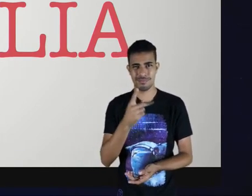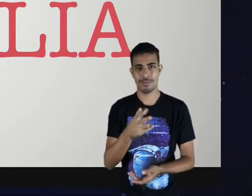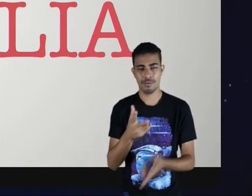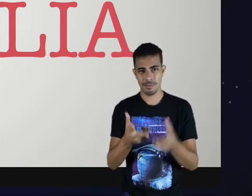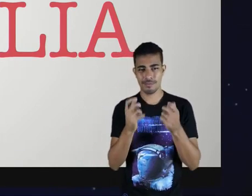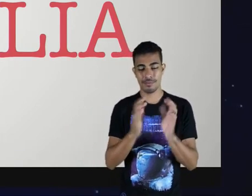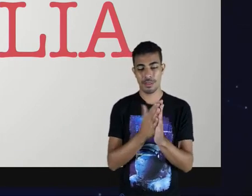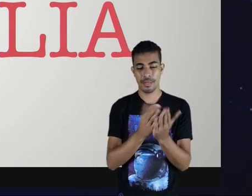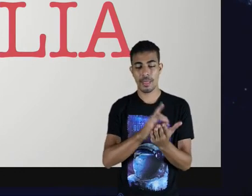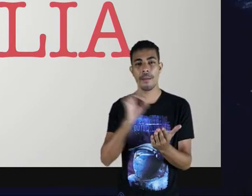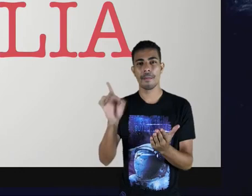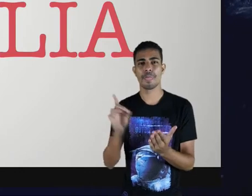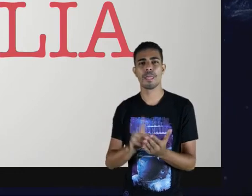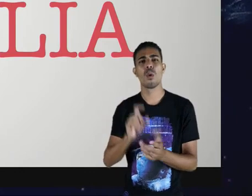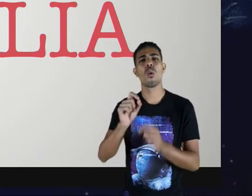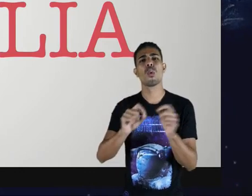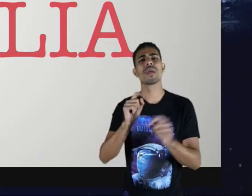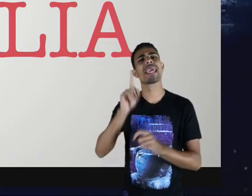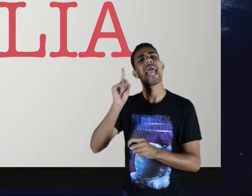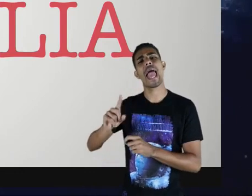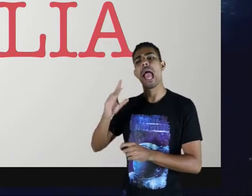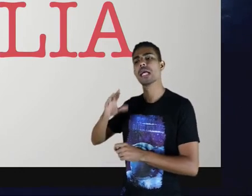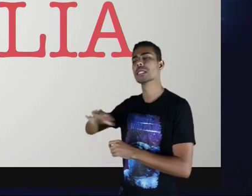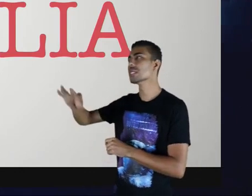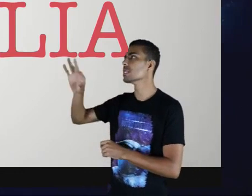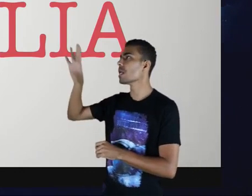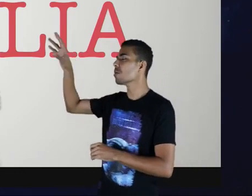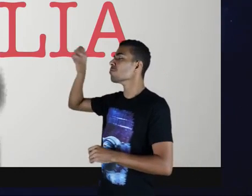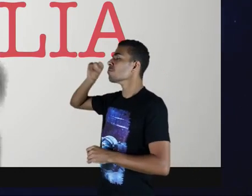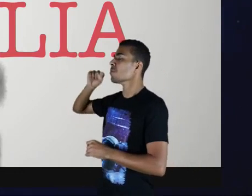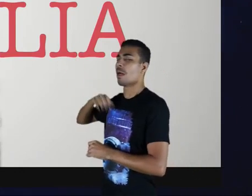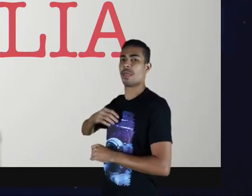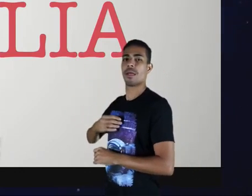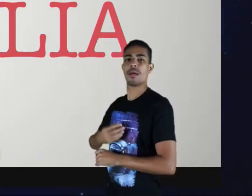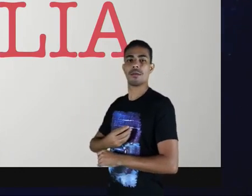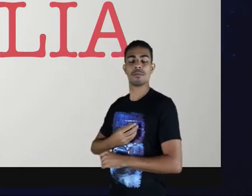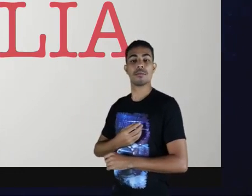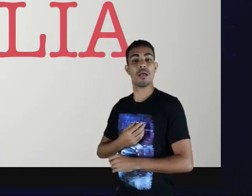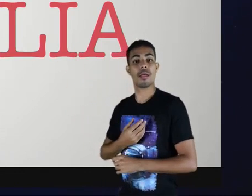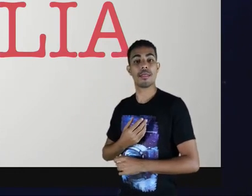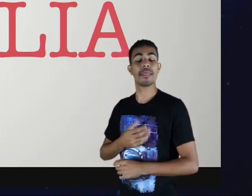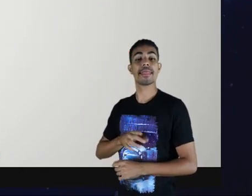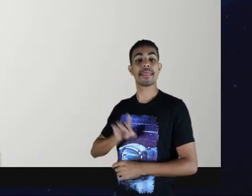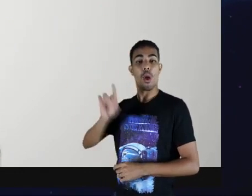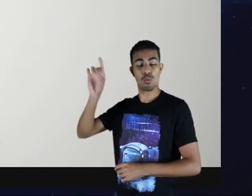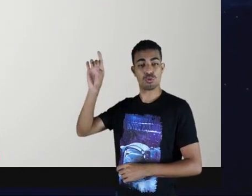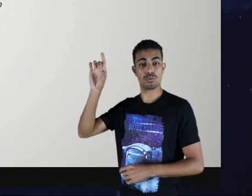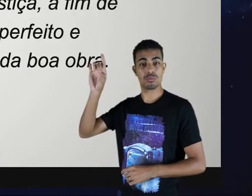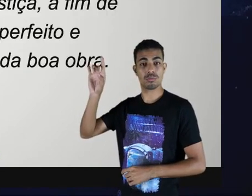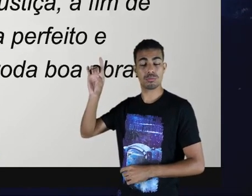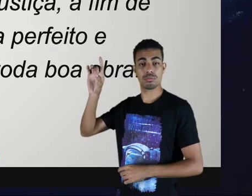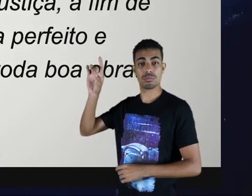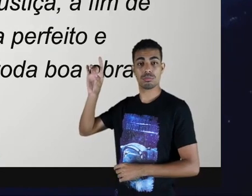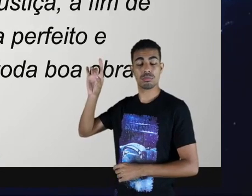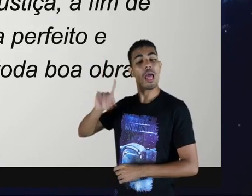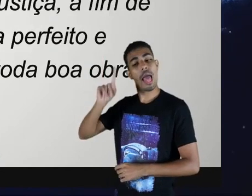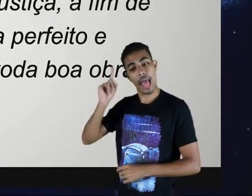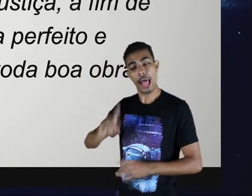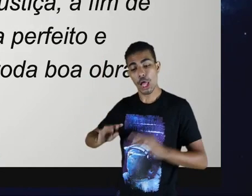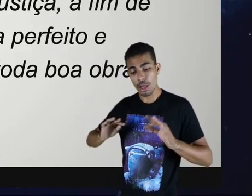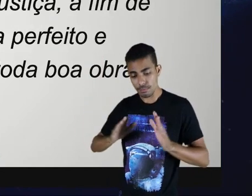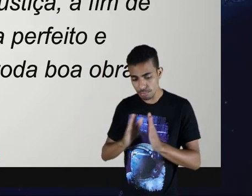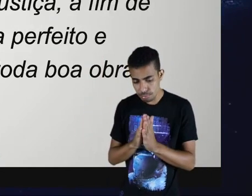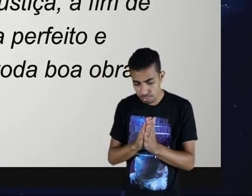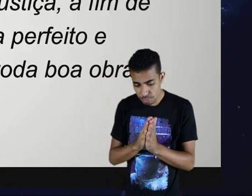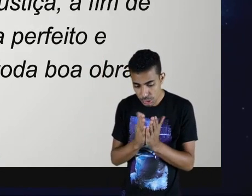Bíblia diz, o que é inspirado por Deus? Toda a escritura é inspirada por Deus, não é uma